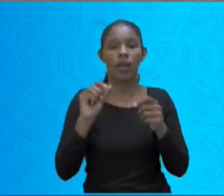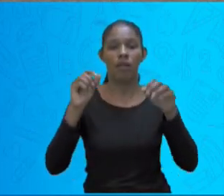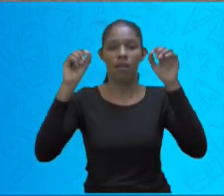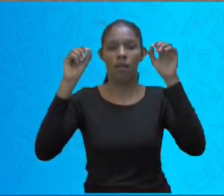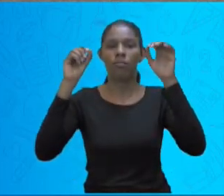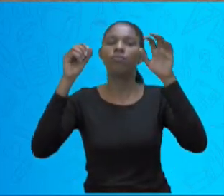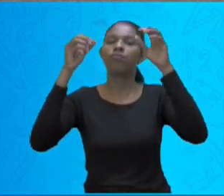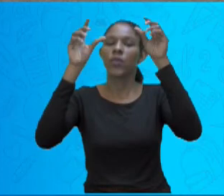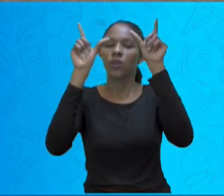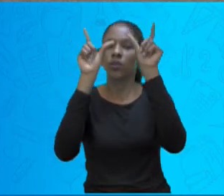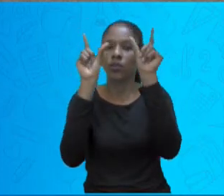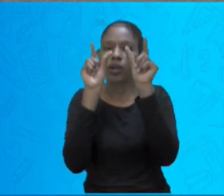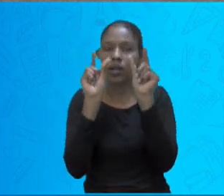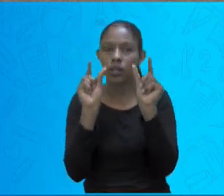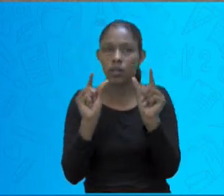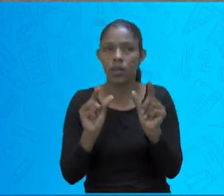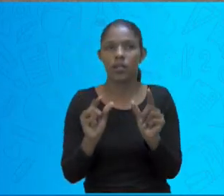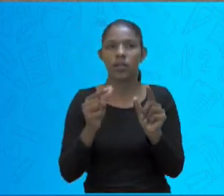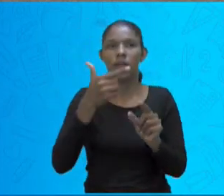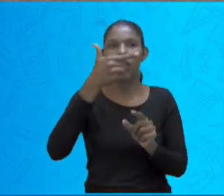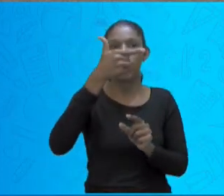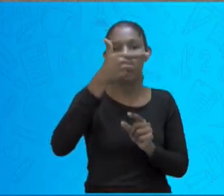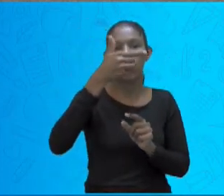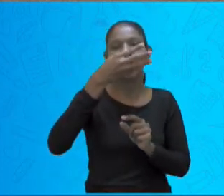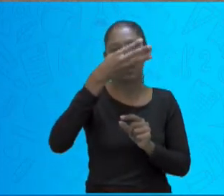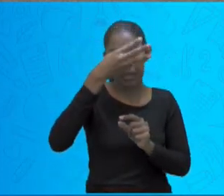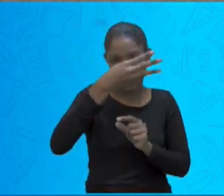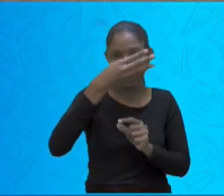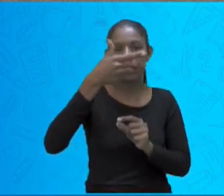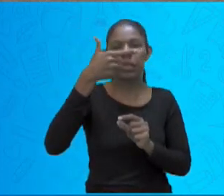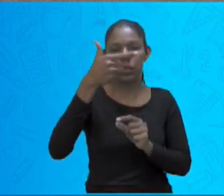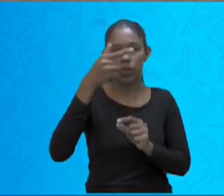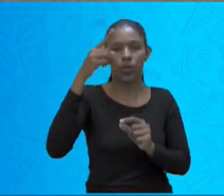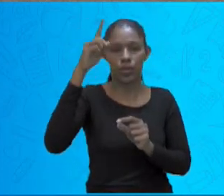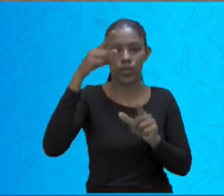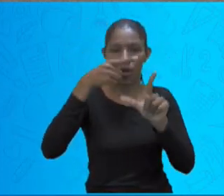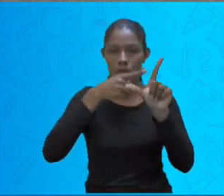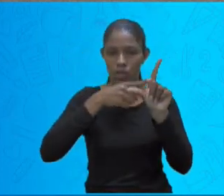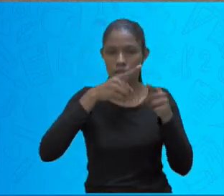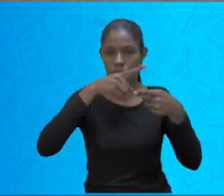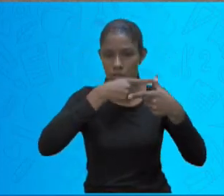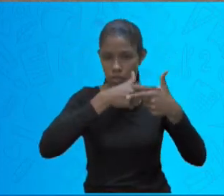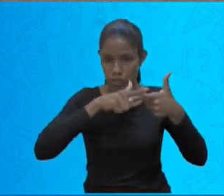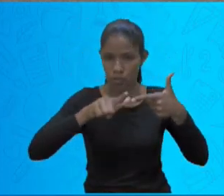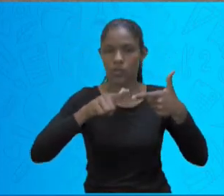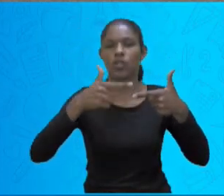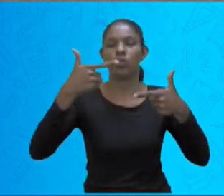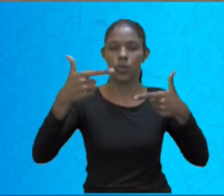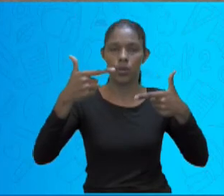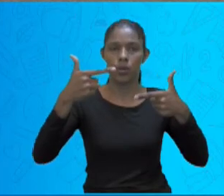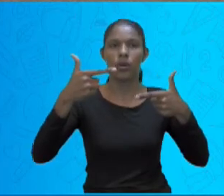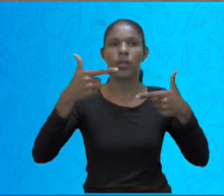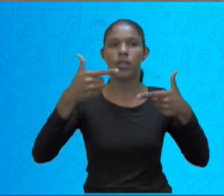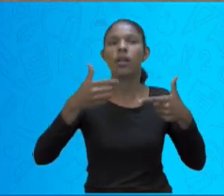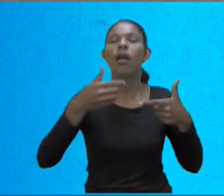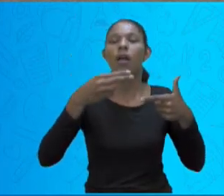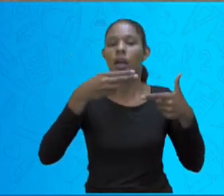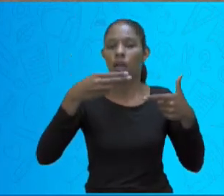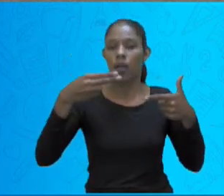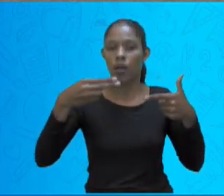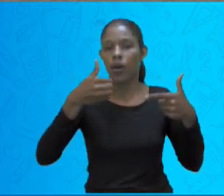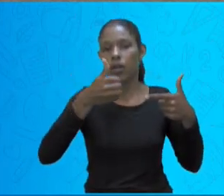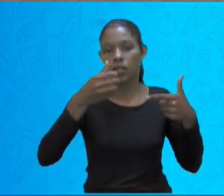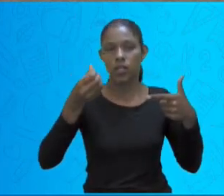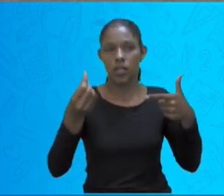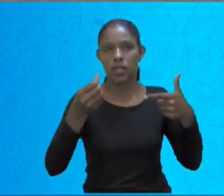Fatorando 32. 32 dividido por 2, eu tenho 16. Dividido por 2, eu tenho